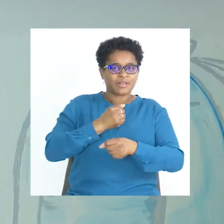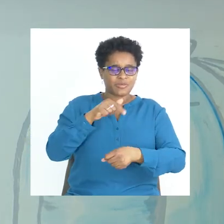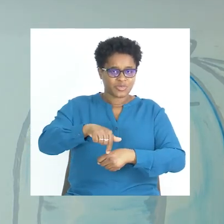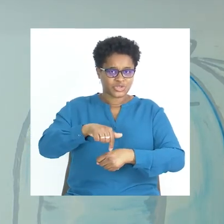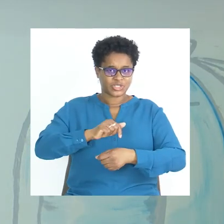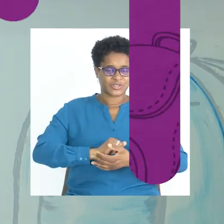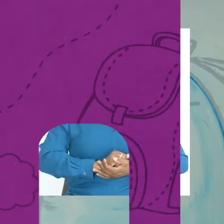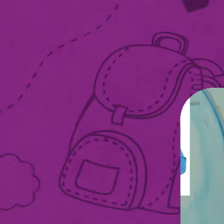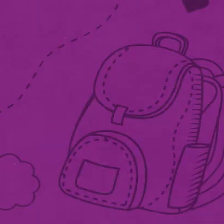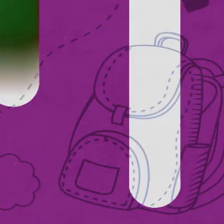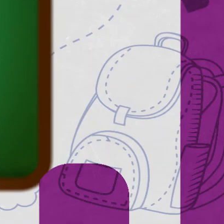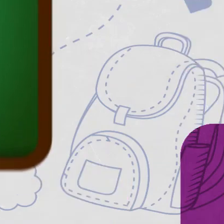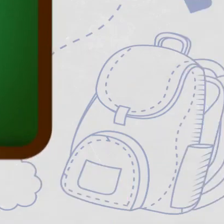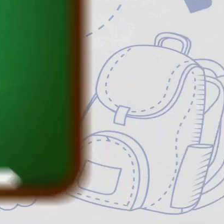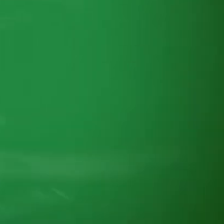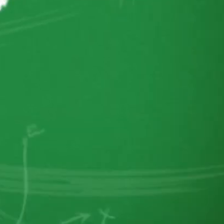o conteúdo de hoje?